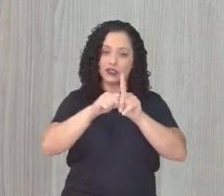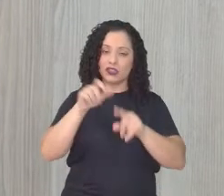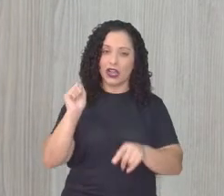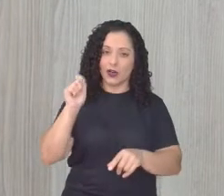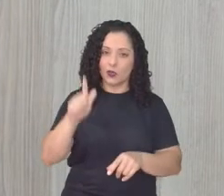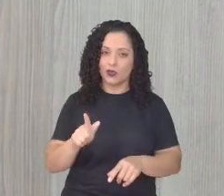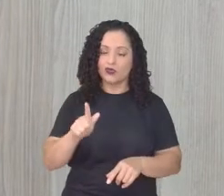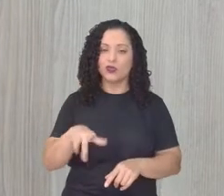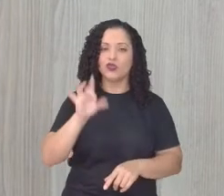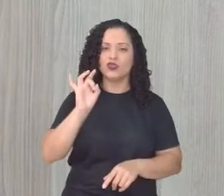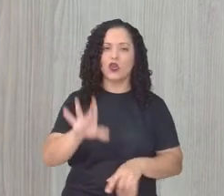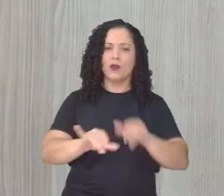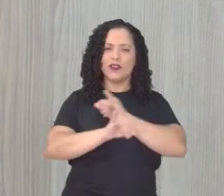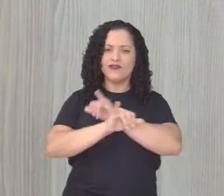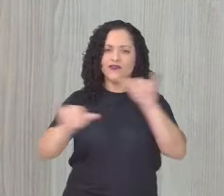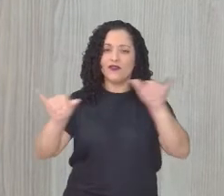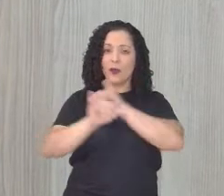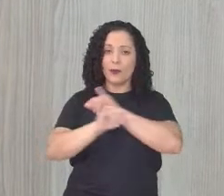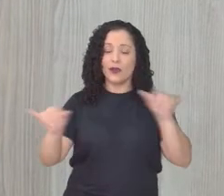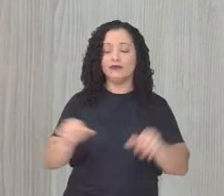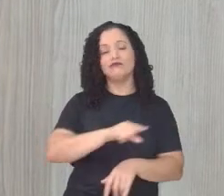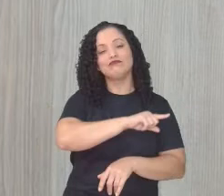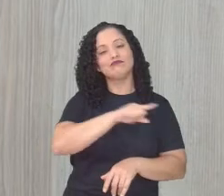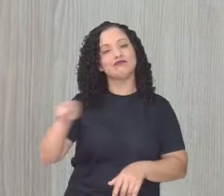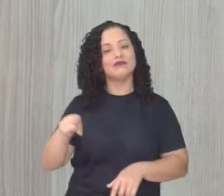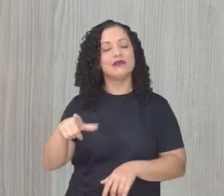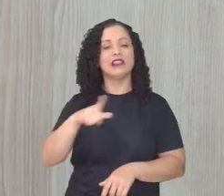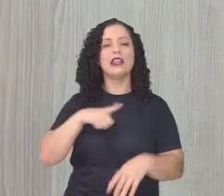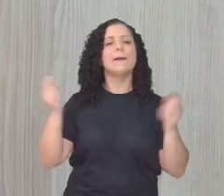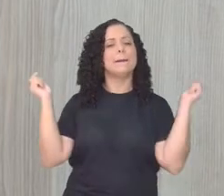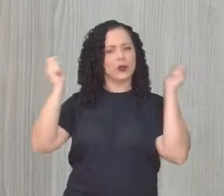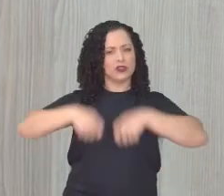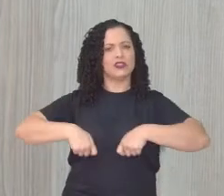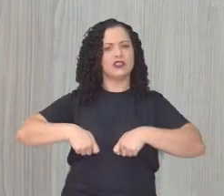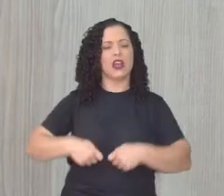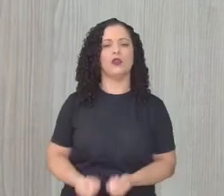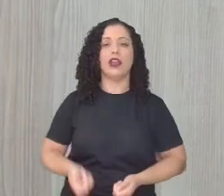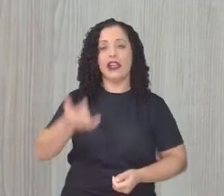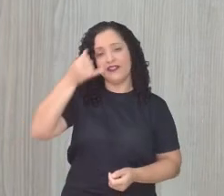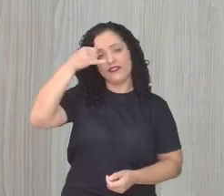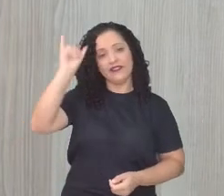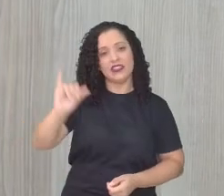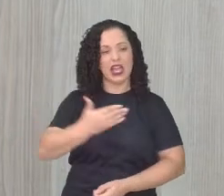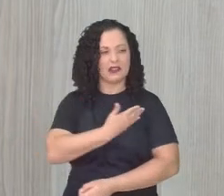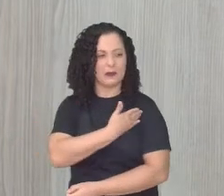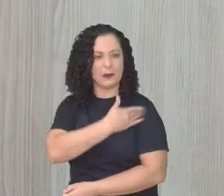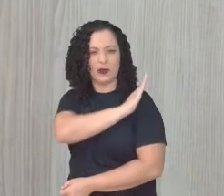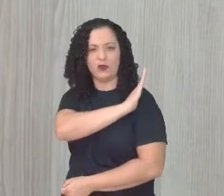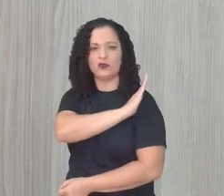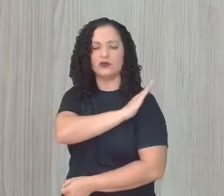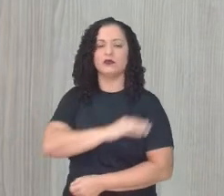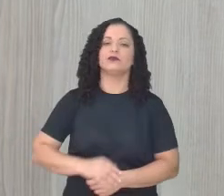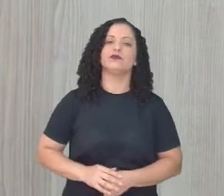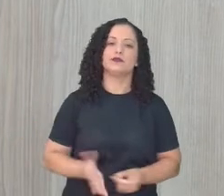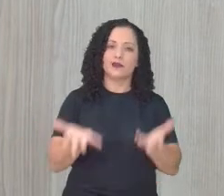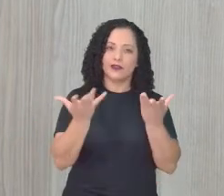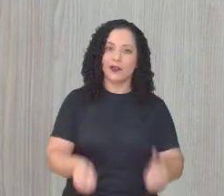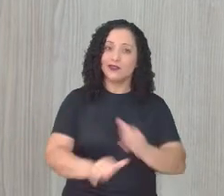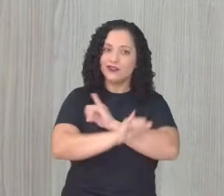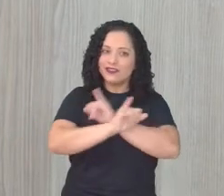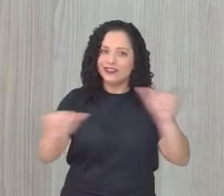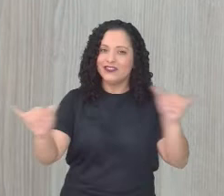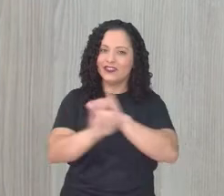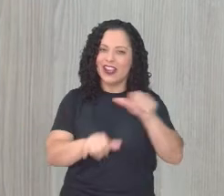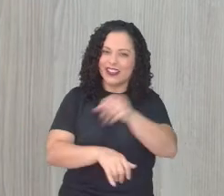e sabermos que eles têm potencial, que devemos acabar com toda essa discriminação. Então, vamos ficar atentos e divulgar para